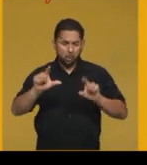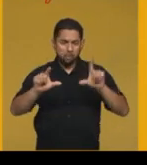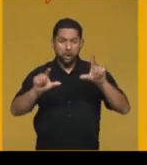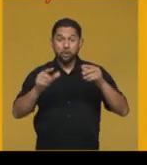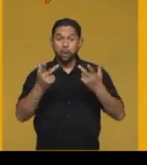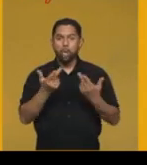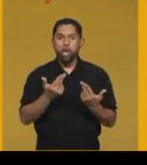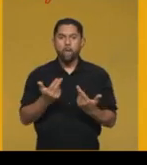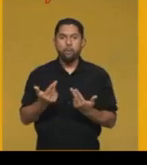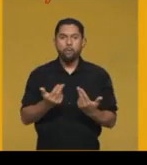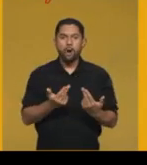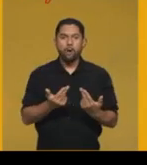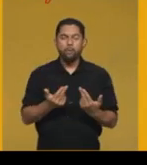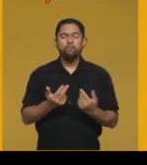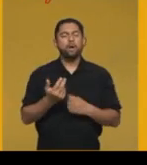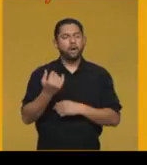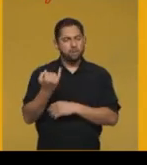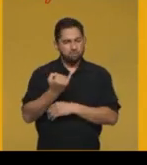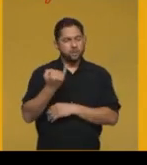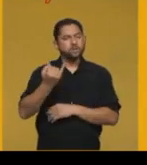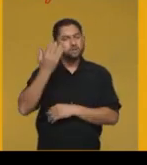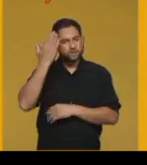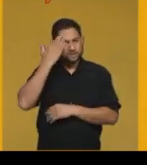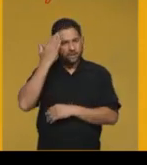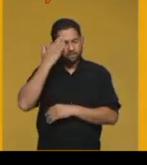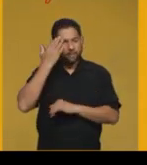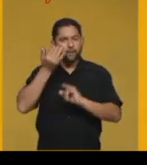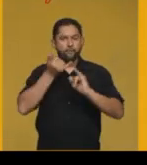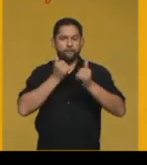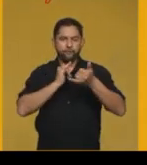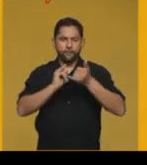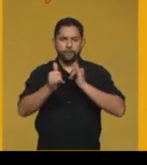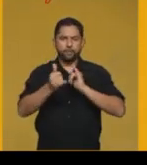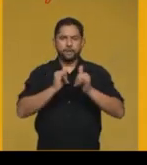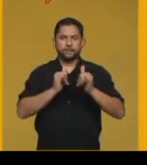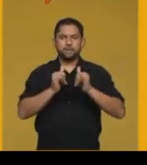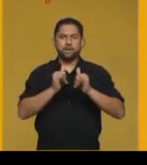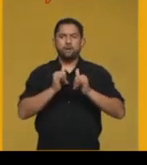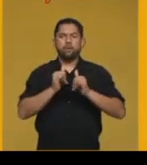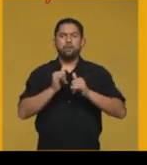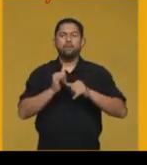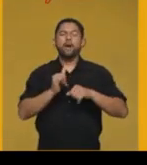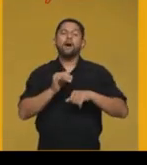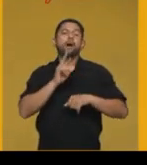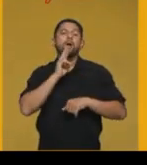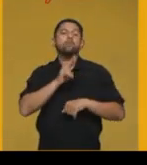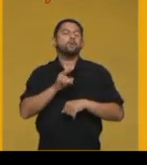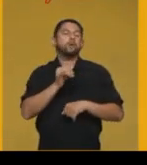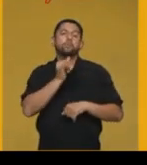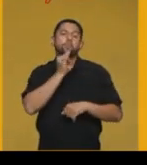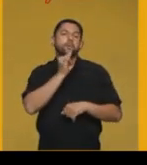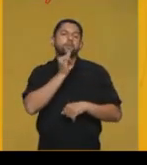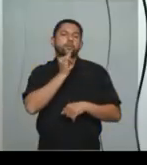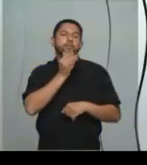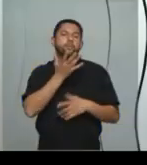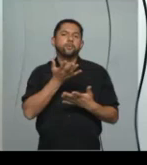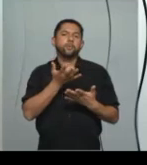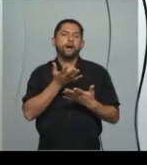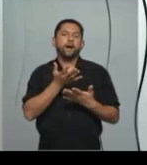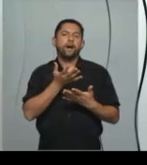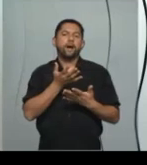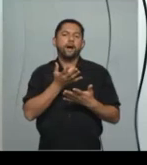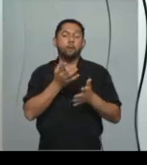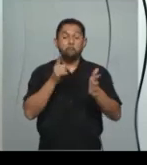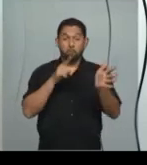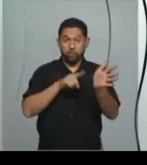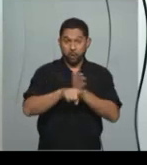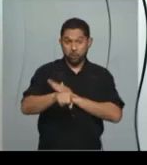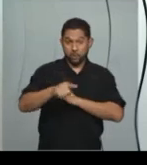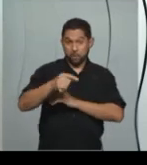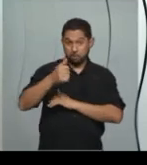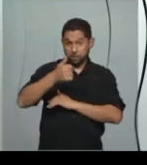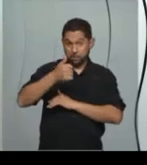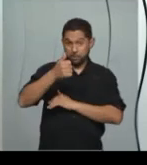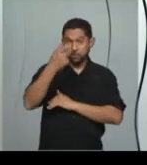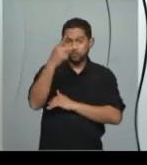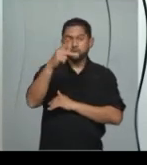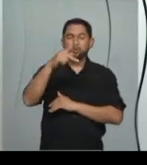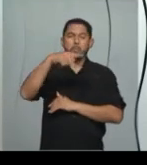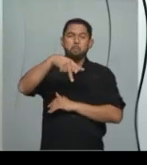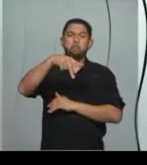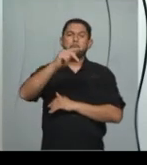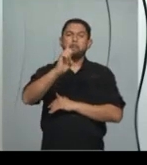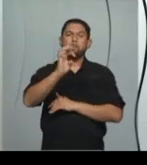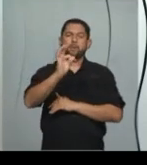importante saber essas informações para que você possa responder, por exemplo, a atividade 1 do seu PET, ok?